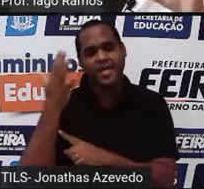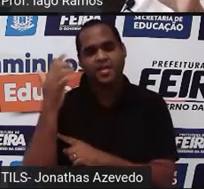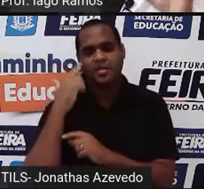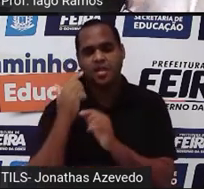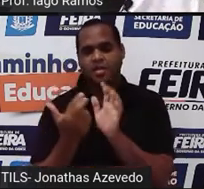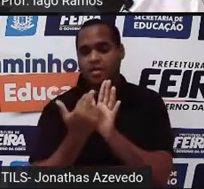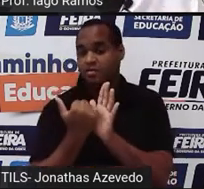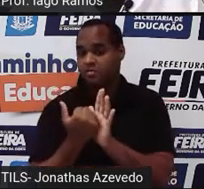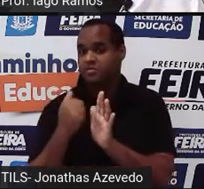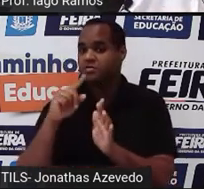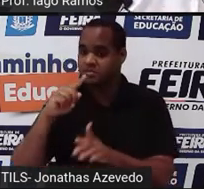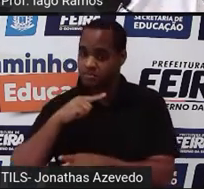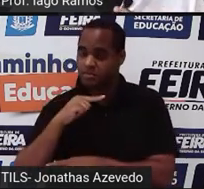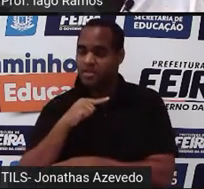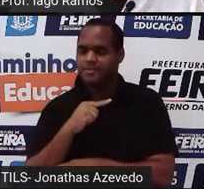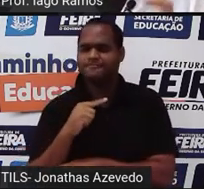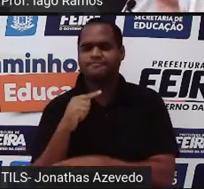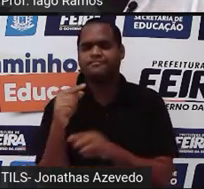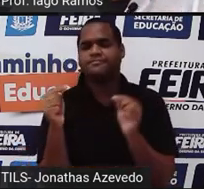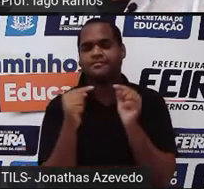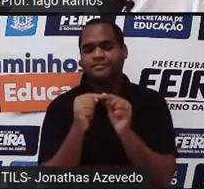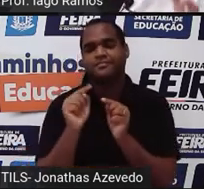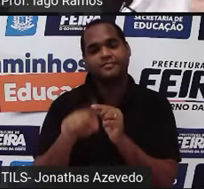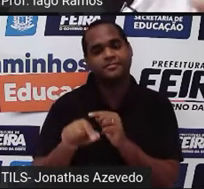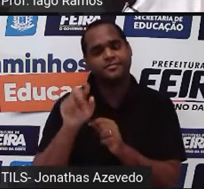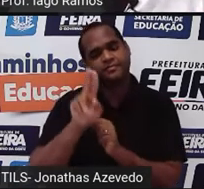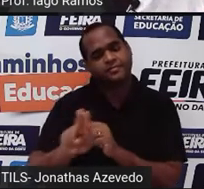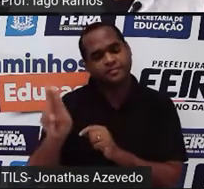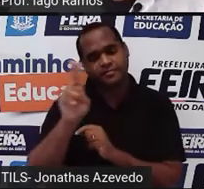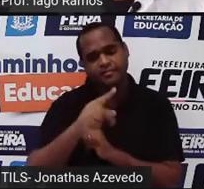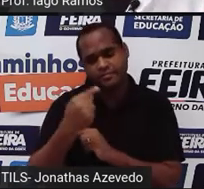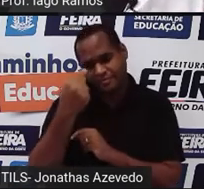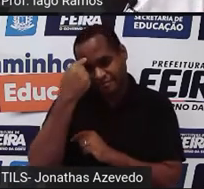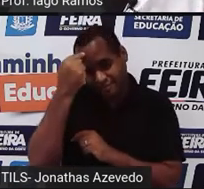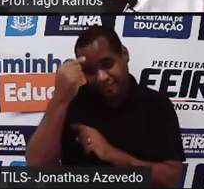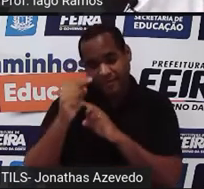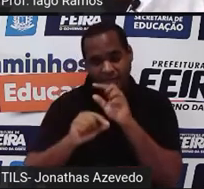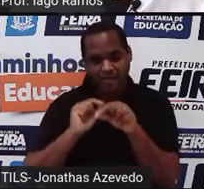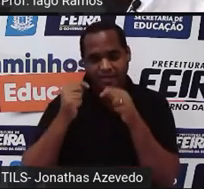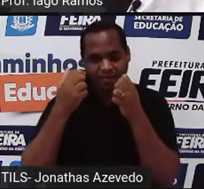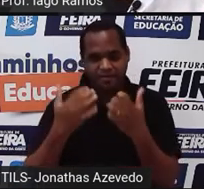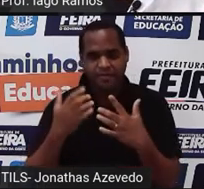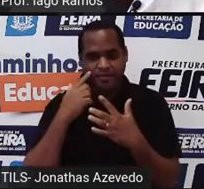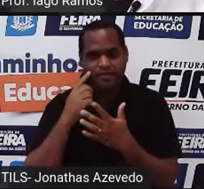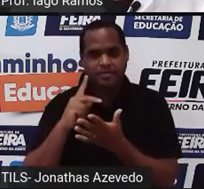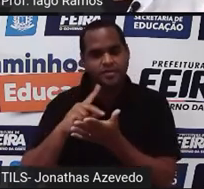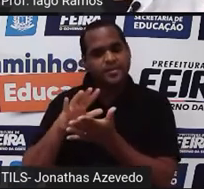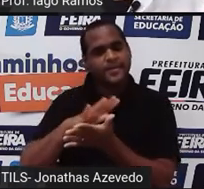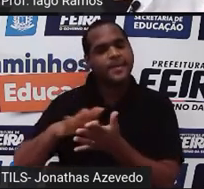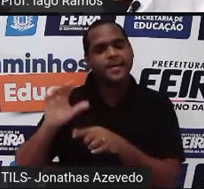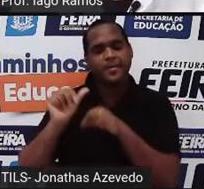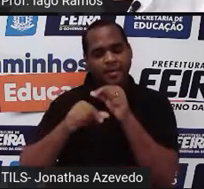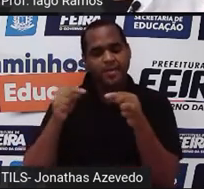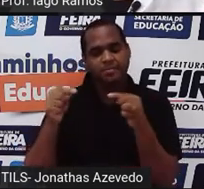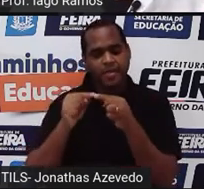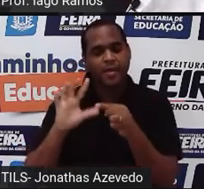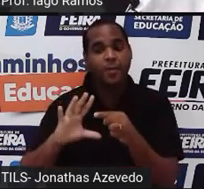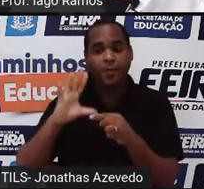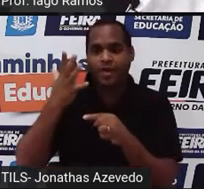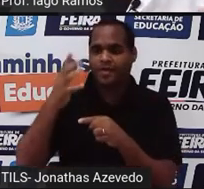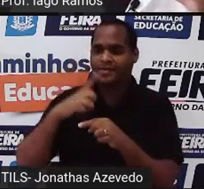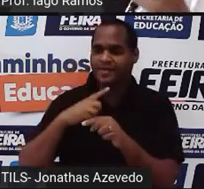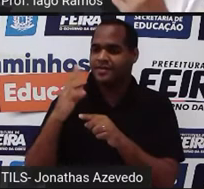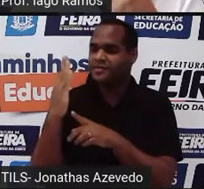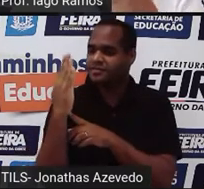figura geométrica plana. É usando a ideia da reflexão que acontece no espelho, tá?